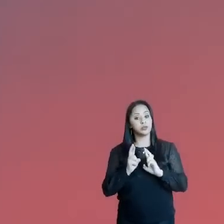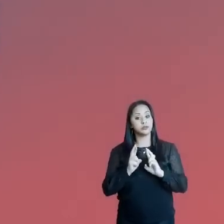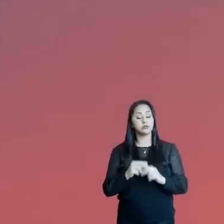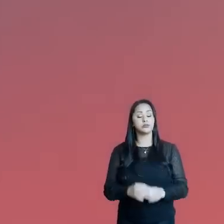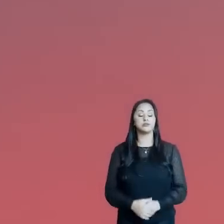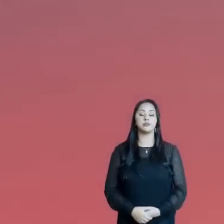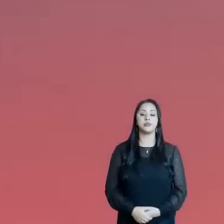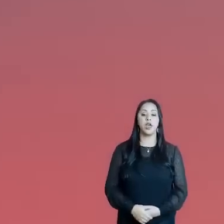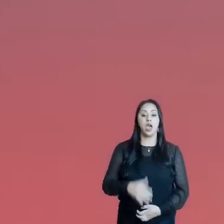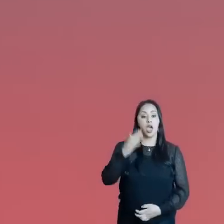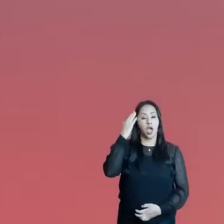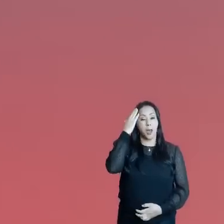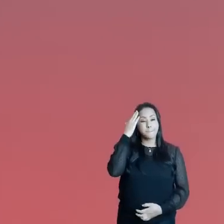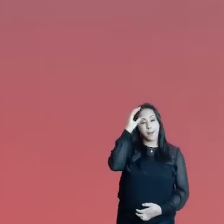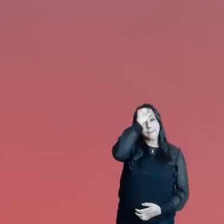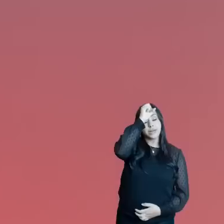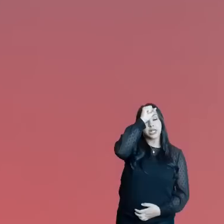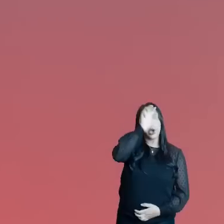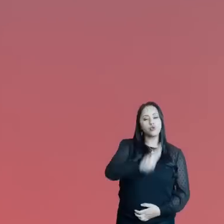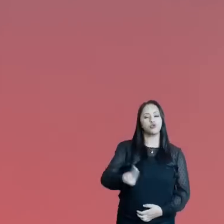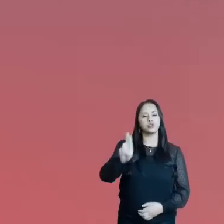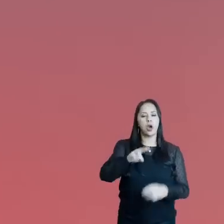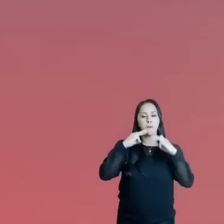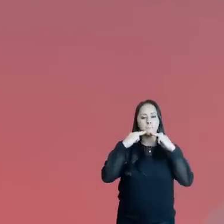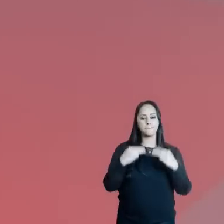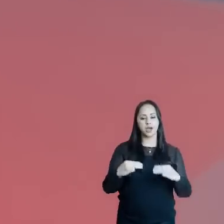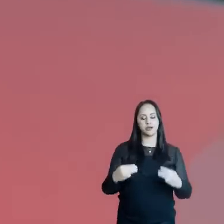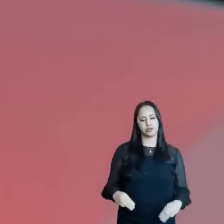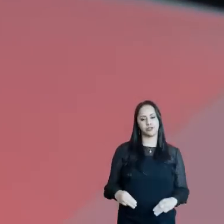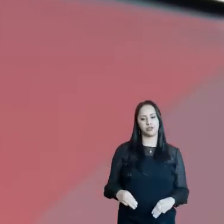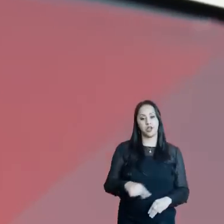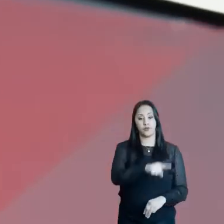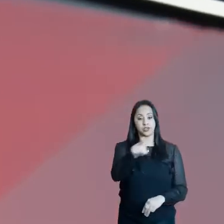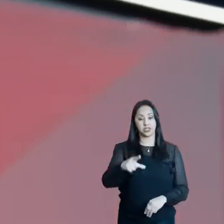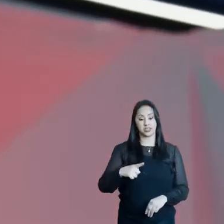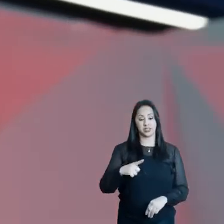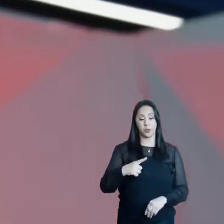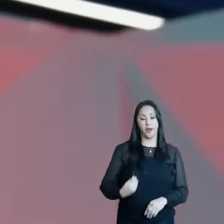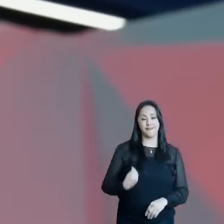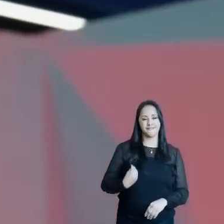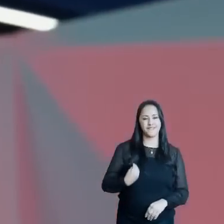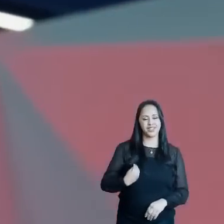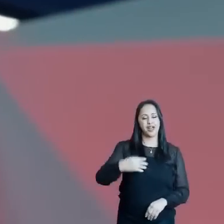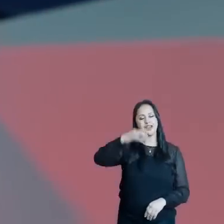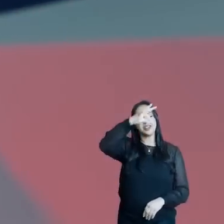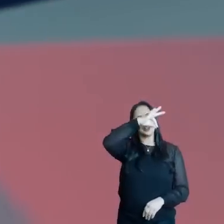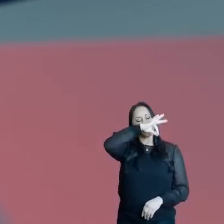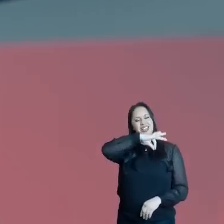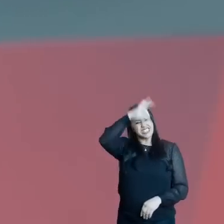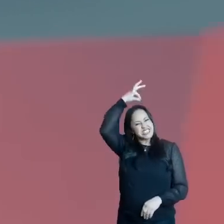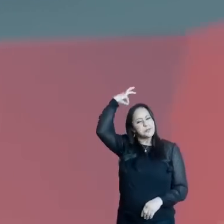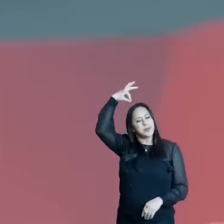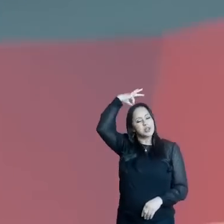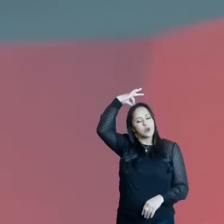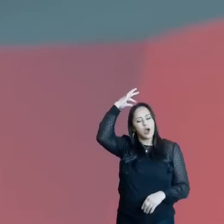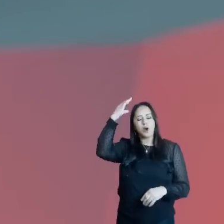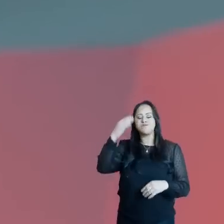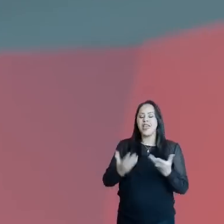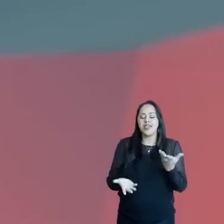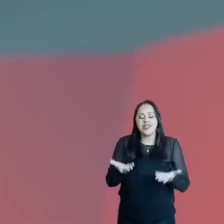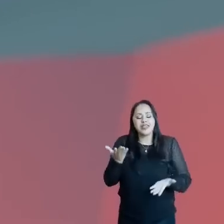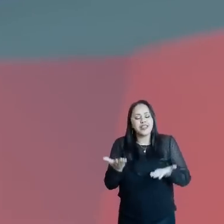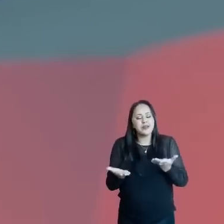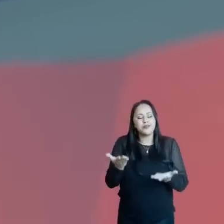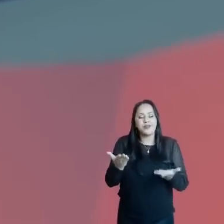Eu quero que vocês aprendam a utilizar o marketing. E eu quero que vocês tenham uma vida espiritual em equilíbrio, em harmonia com Deus. Para